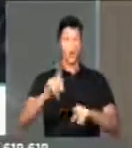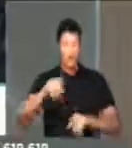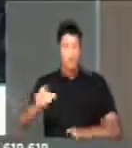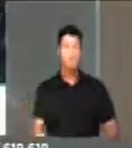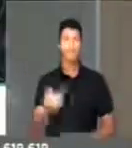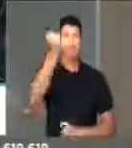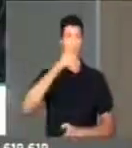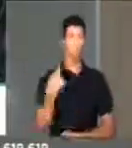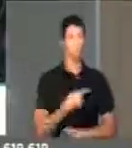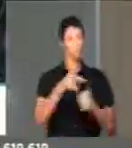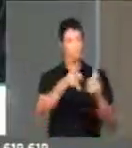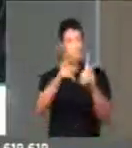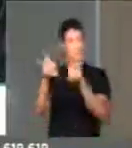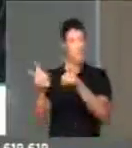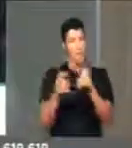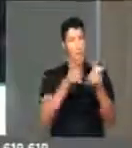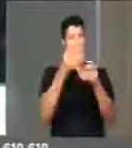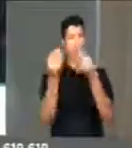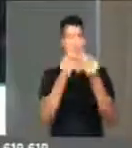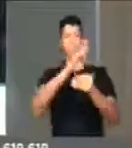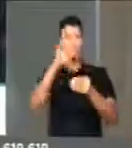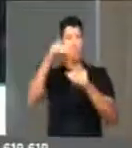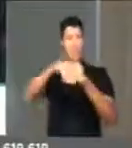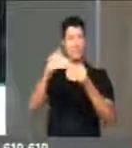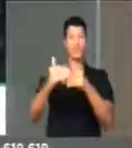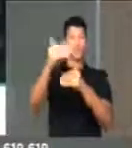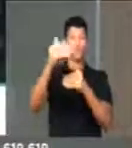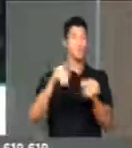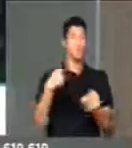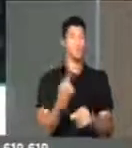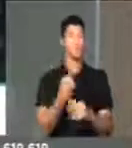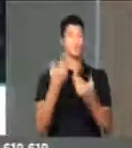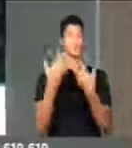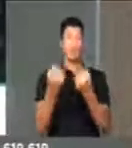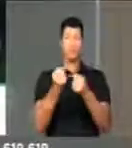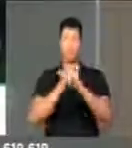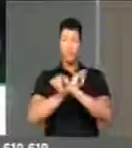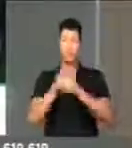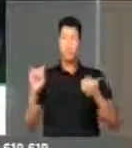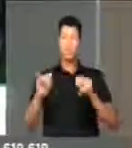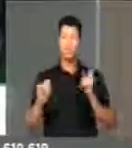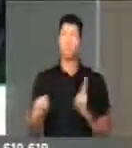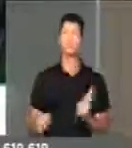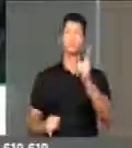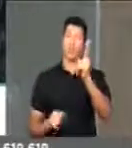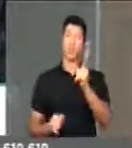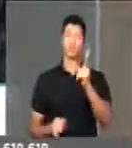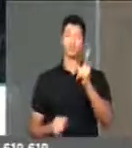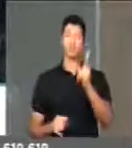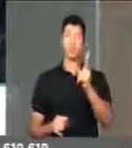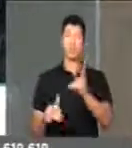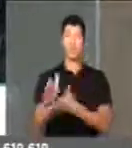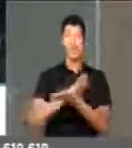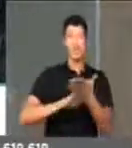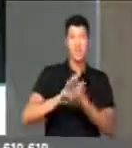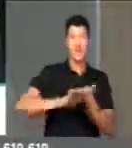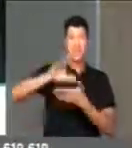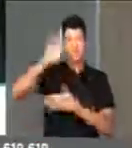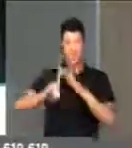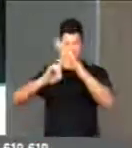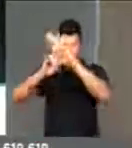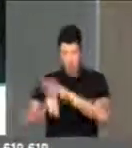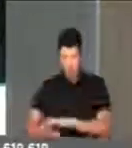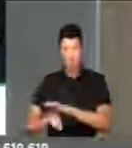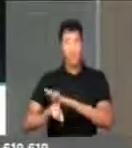é importante a gente observar como vai ser essa votação. E nós vamos dizer, continuar a insistir, nenhum direito a